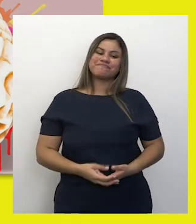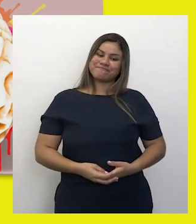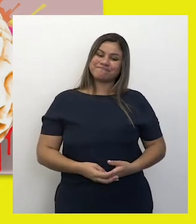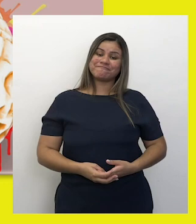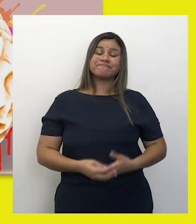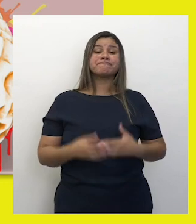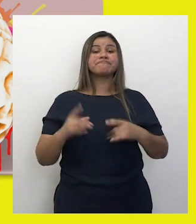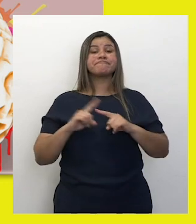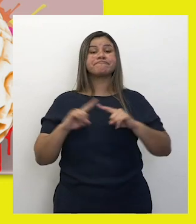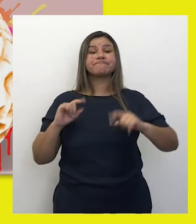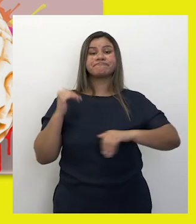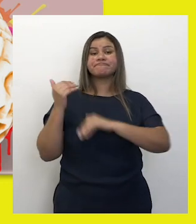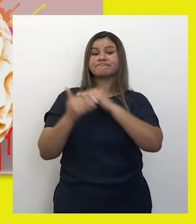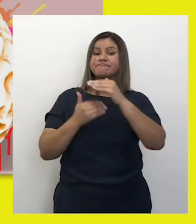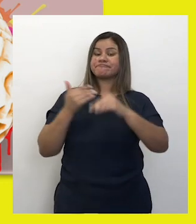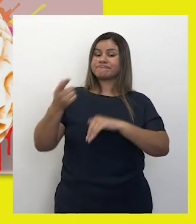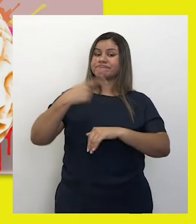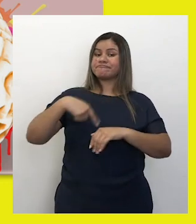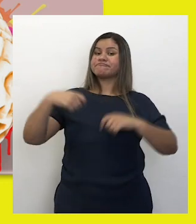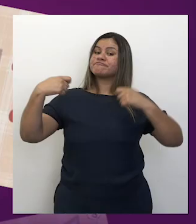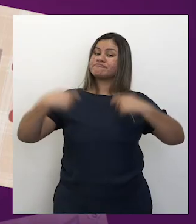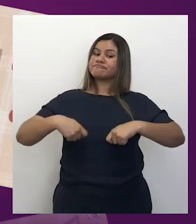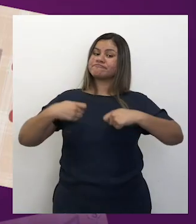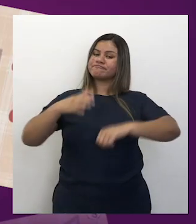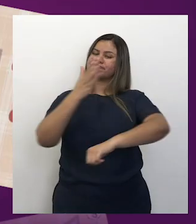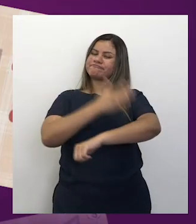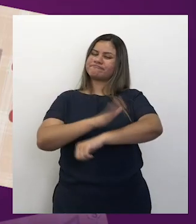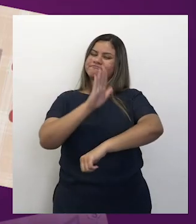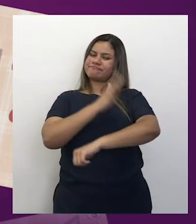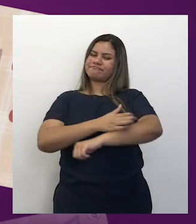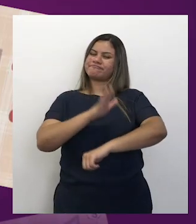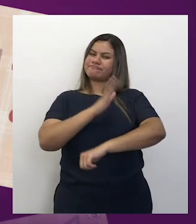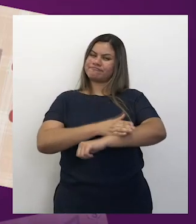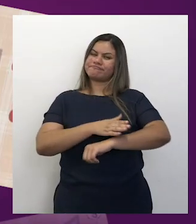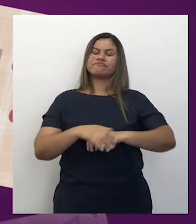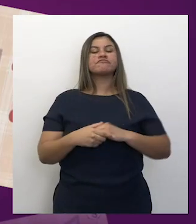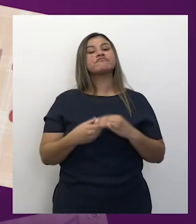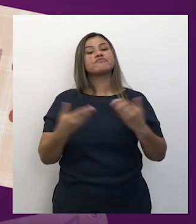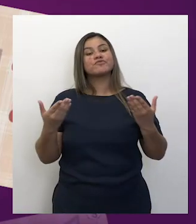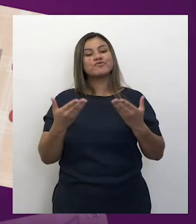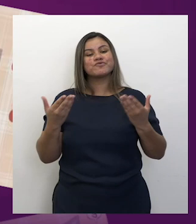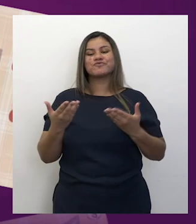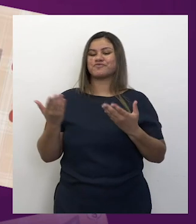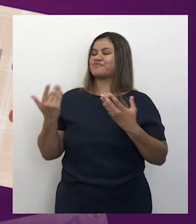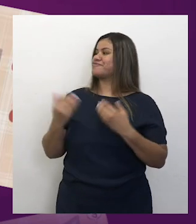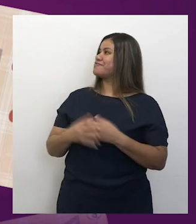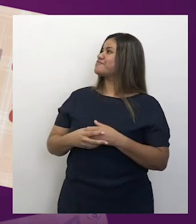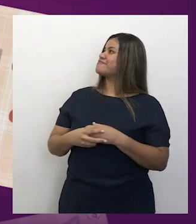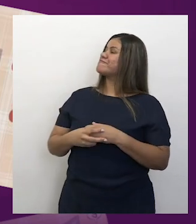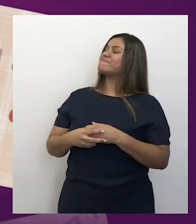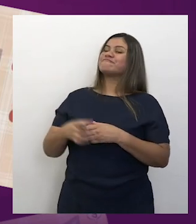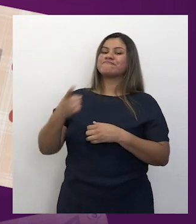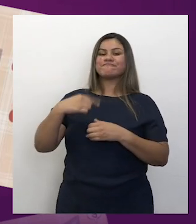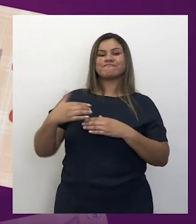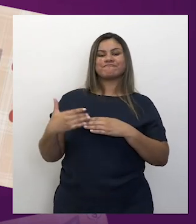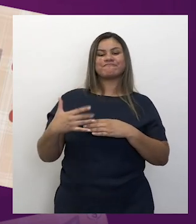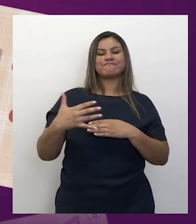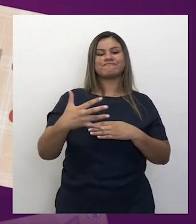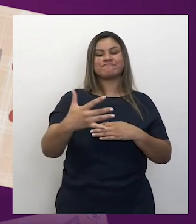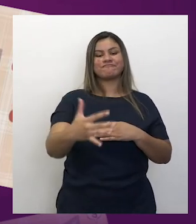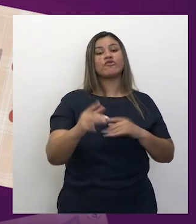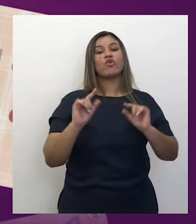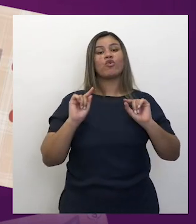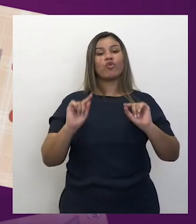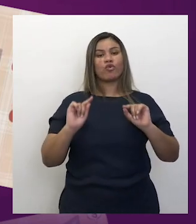para desenvolver a criatividade é preciso a gente exercitar a criatividade. E hoje nós vamos dar sequência à nossa